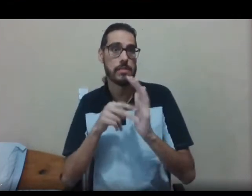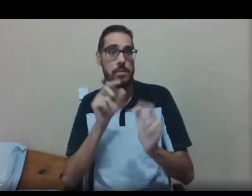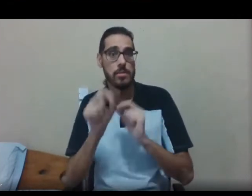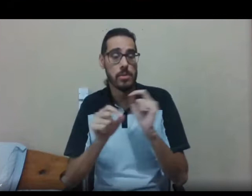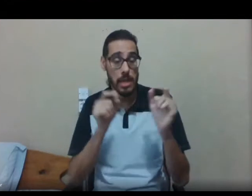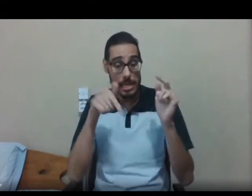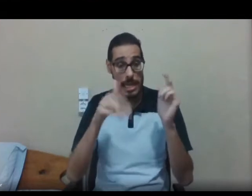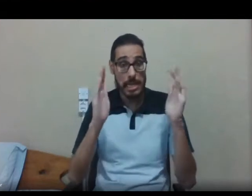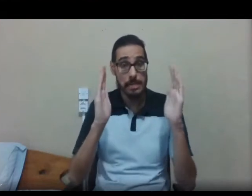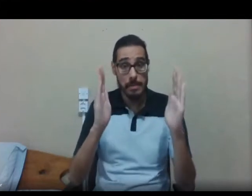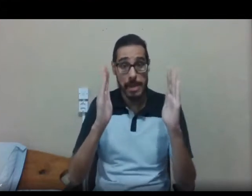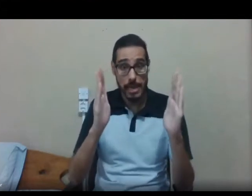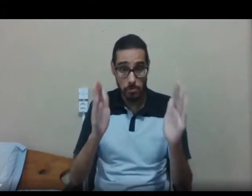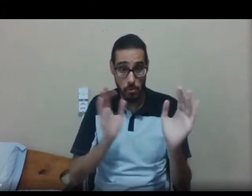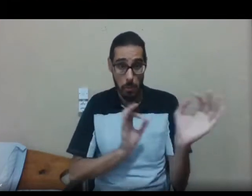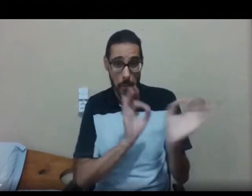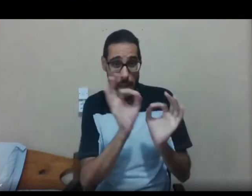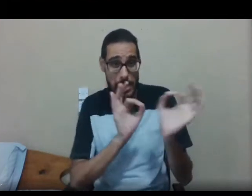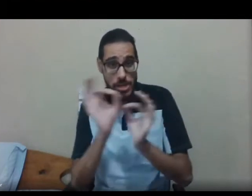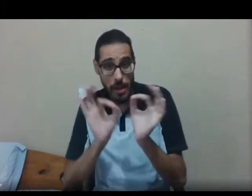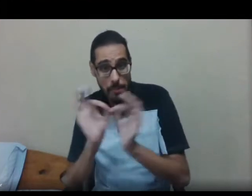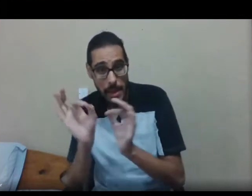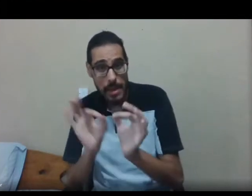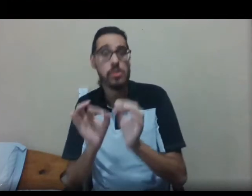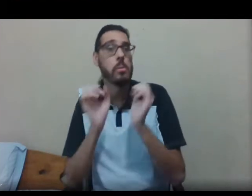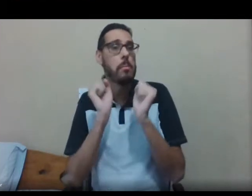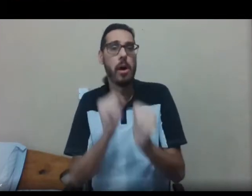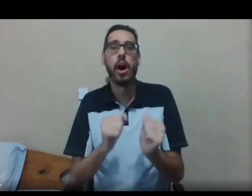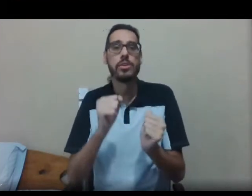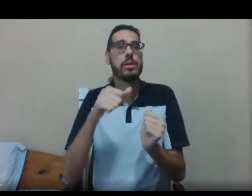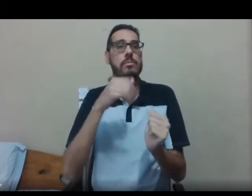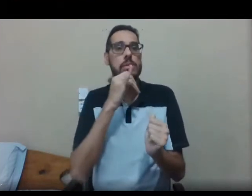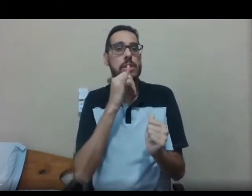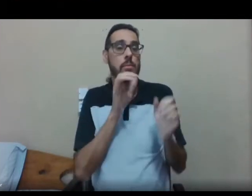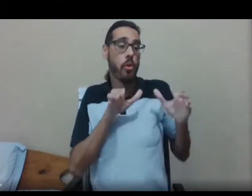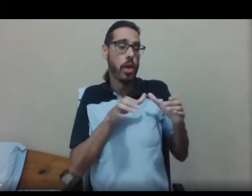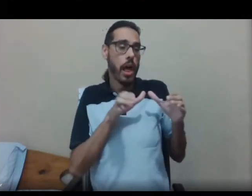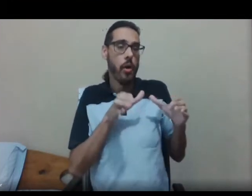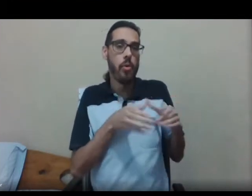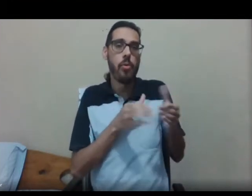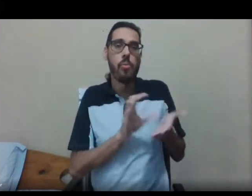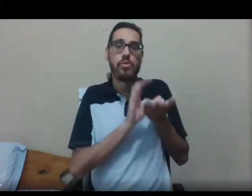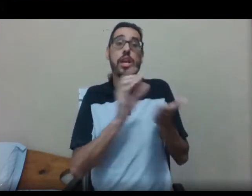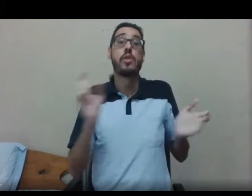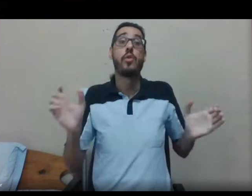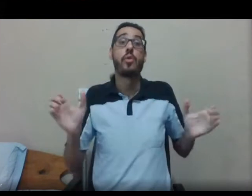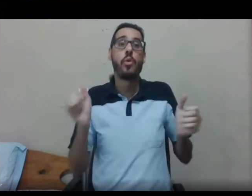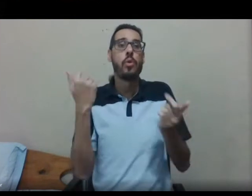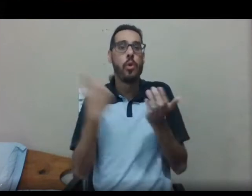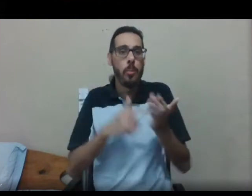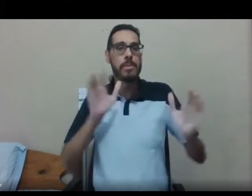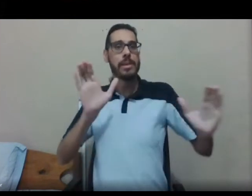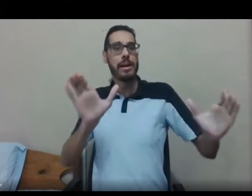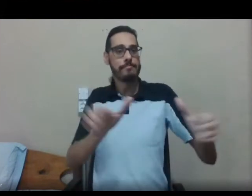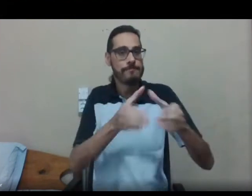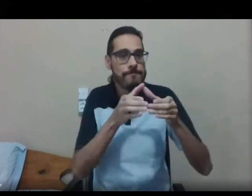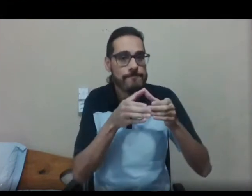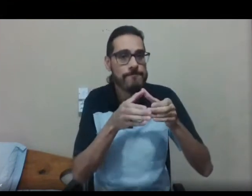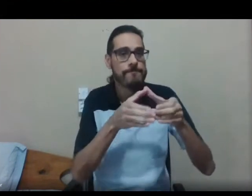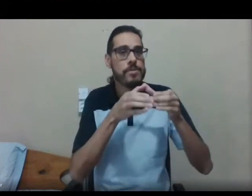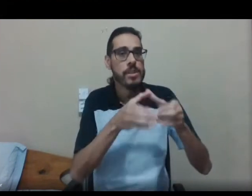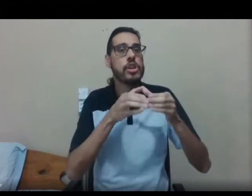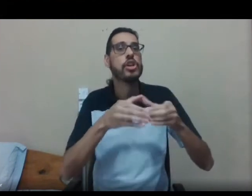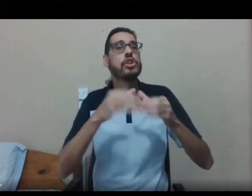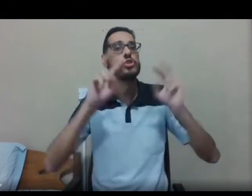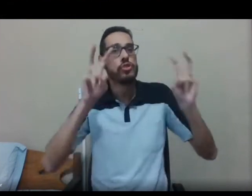formato EMP, né? Na tentativa, inclusive, de reunir os docentes para pensar nos desafios e nas possibilidades